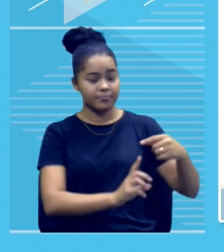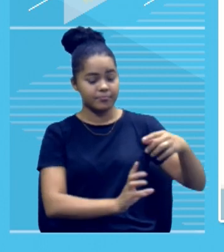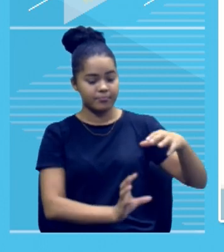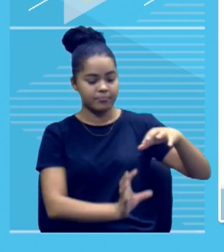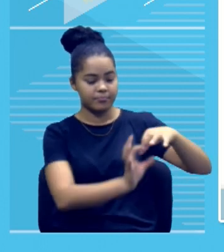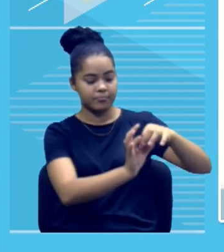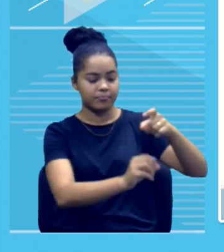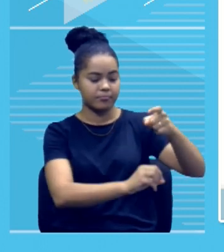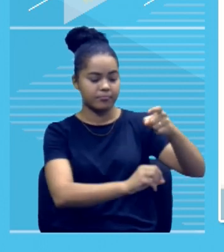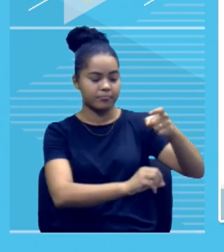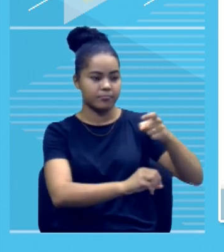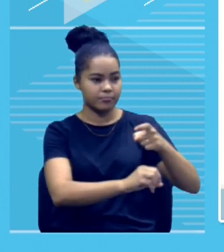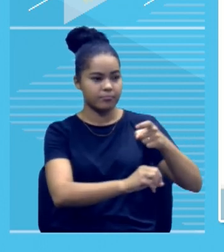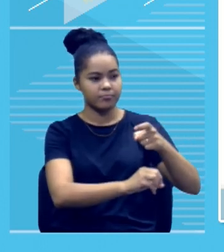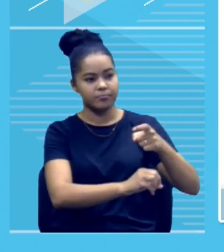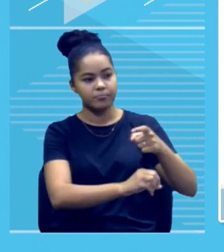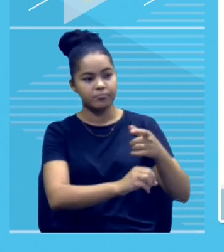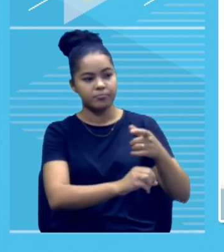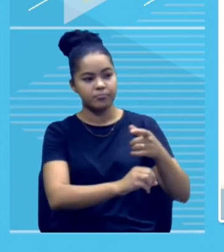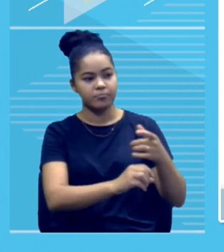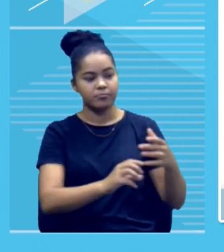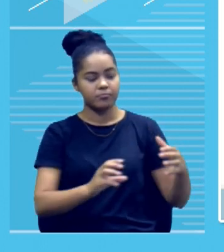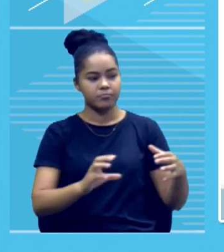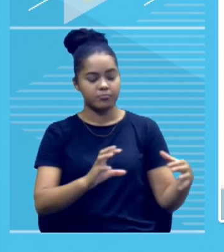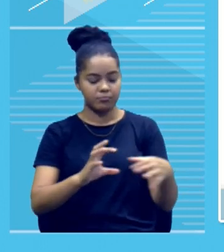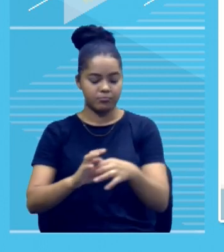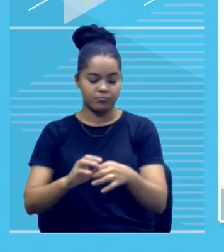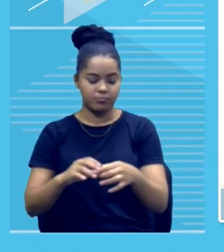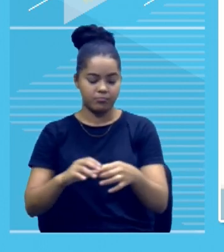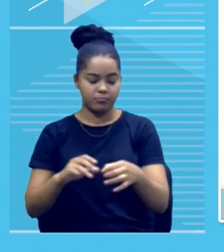certo? Vai ter, por exemplo, o Y,